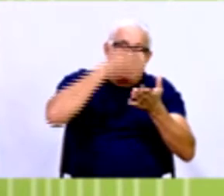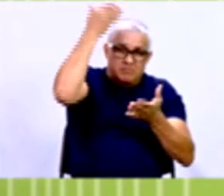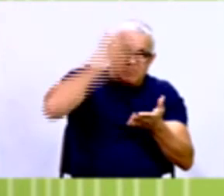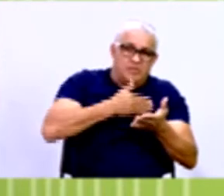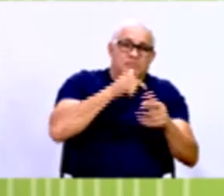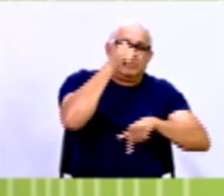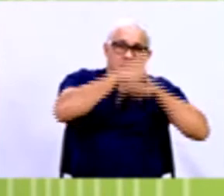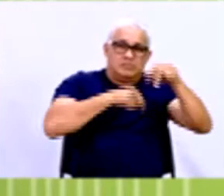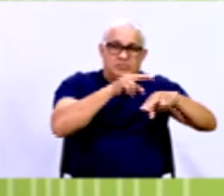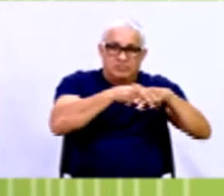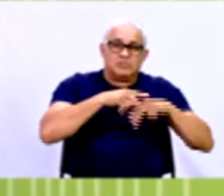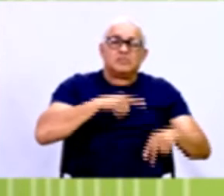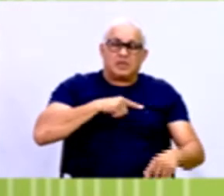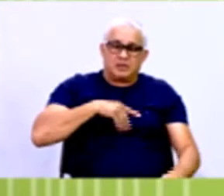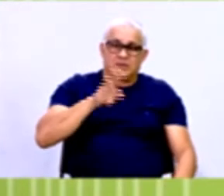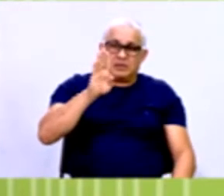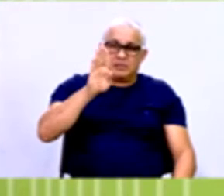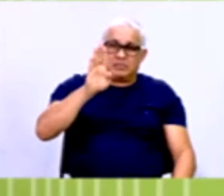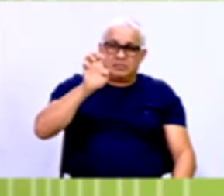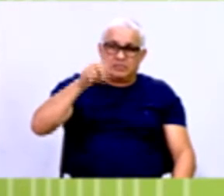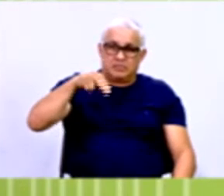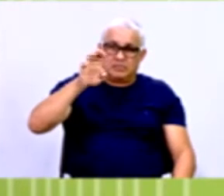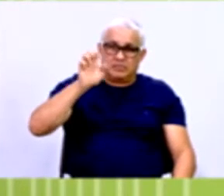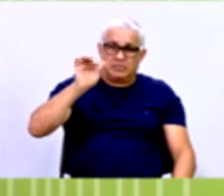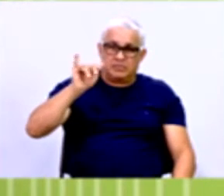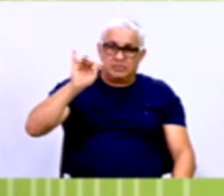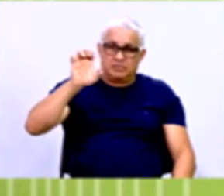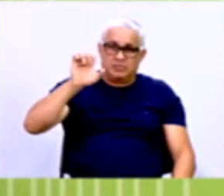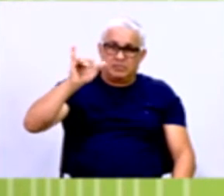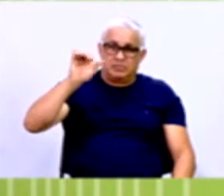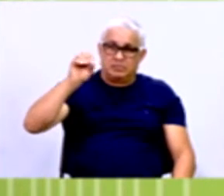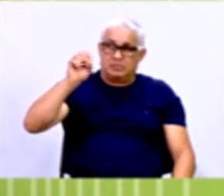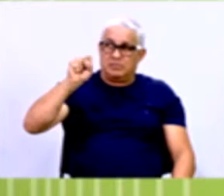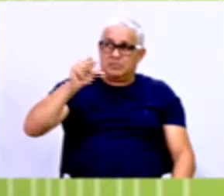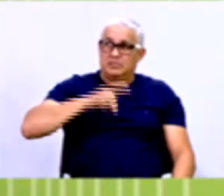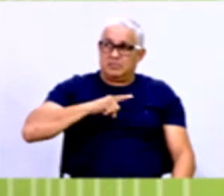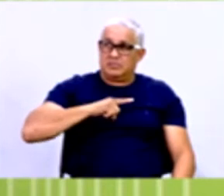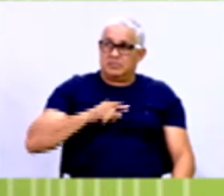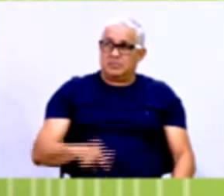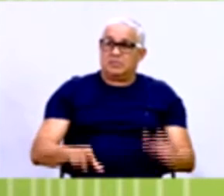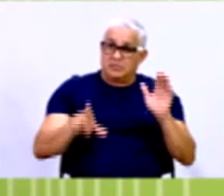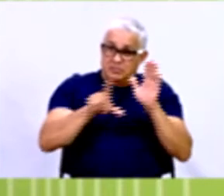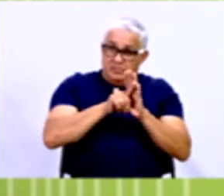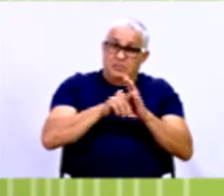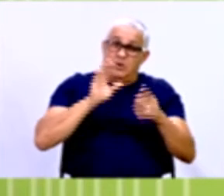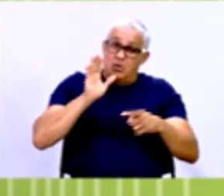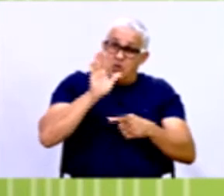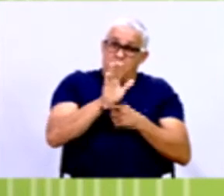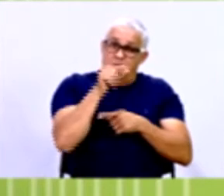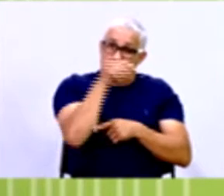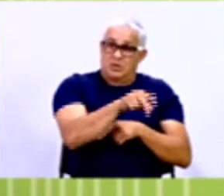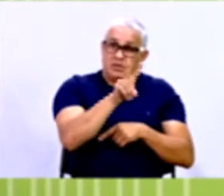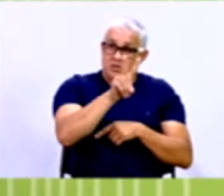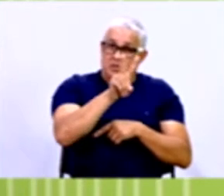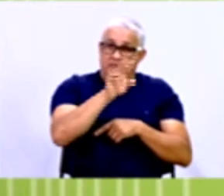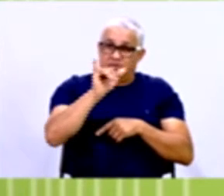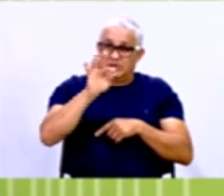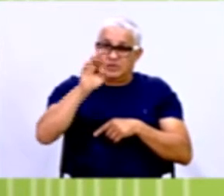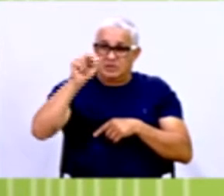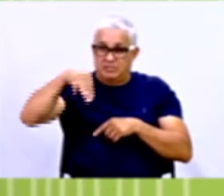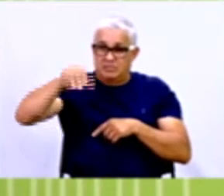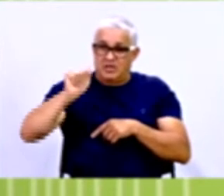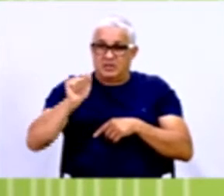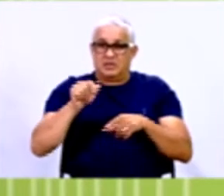você tem benefícios. A lei ela passa a atuar de uma forma benéfica à vítima daquele acidente